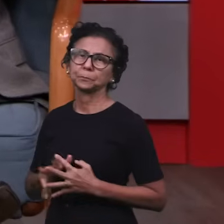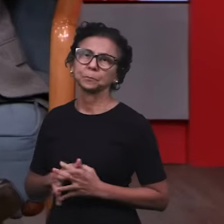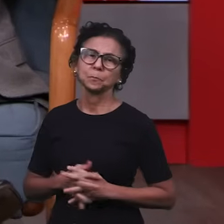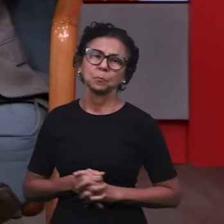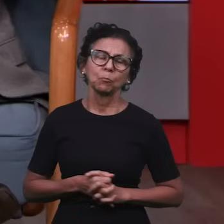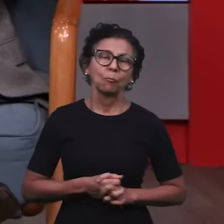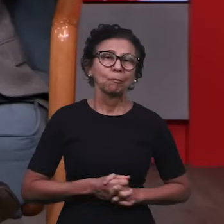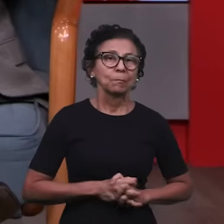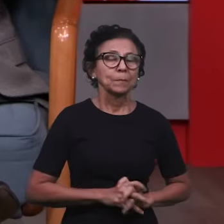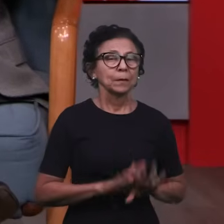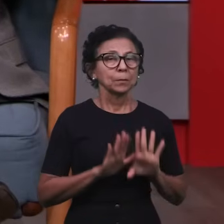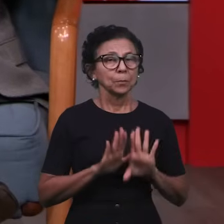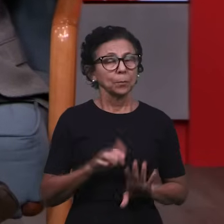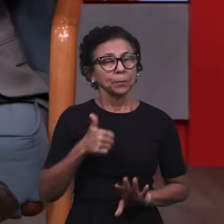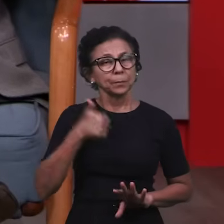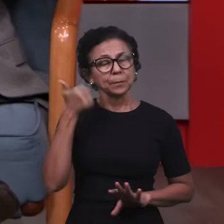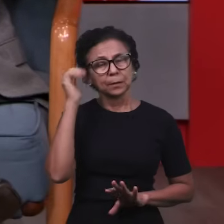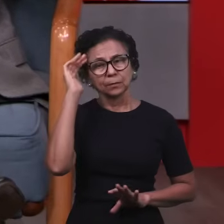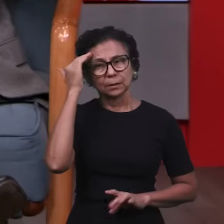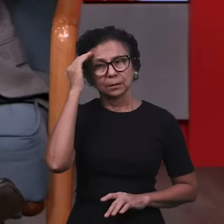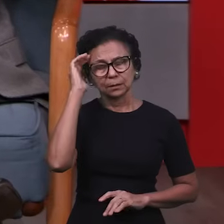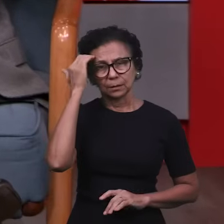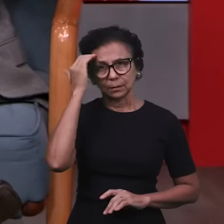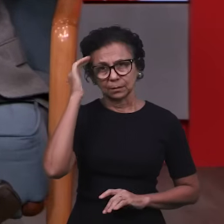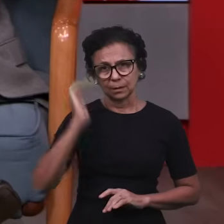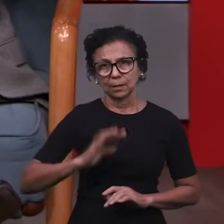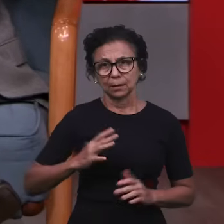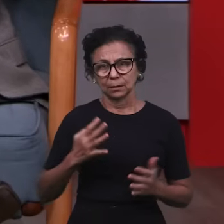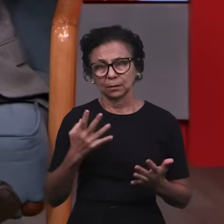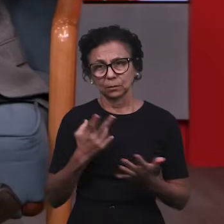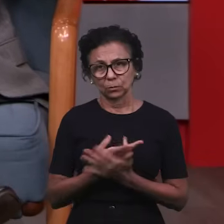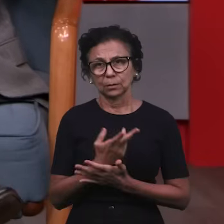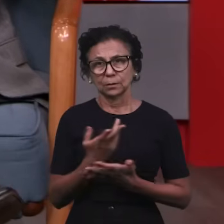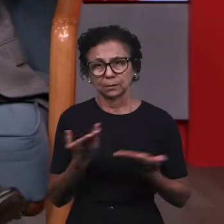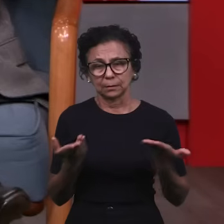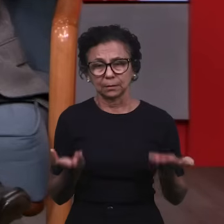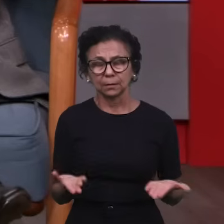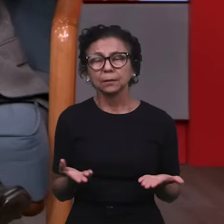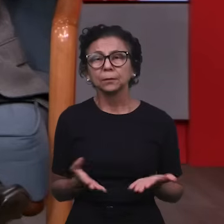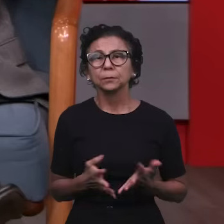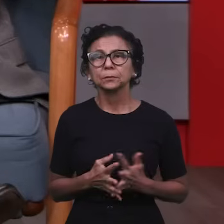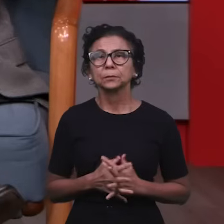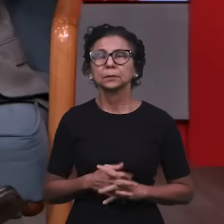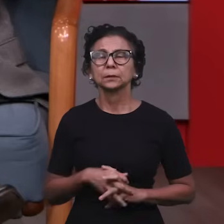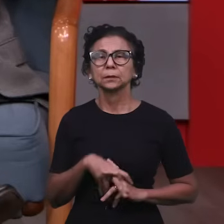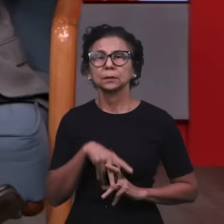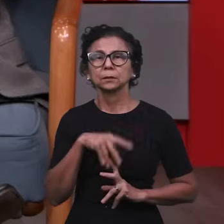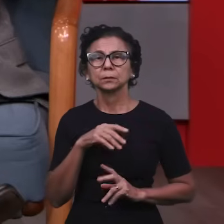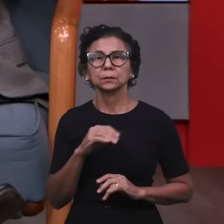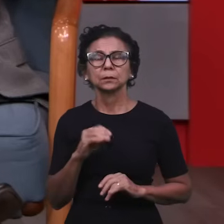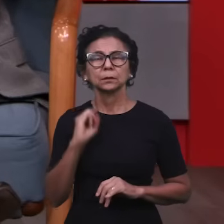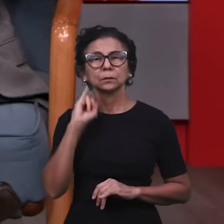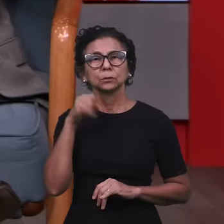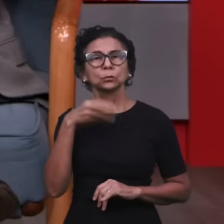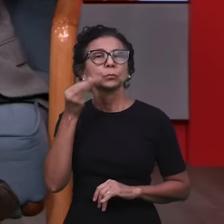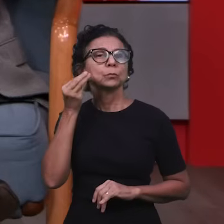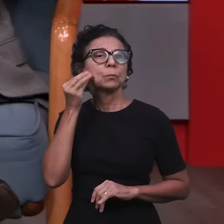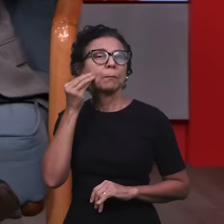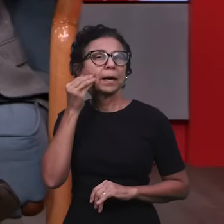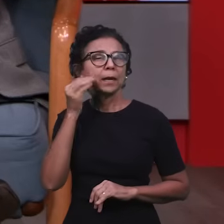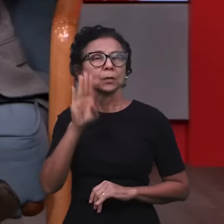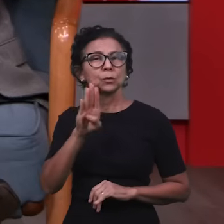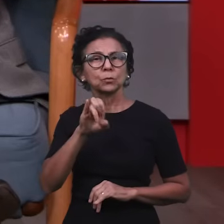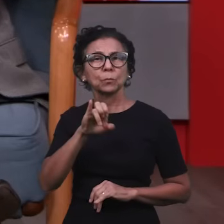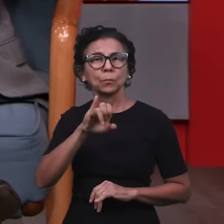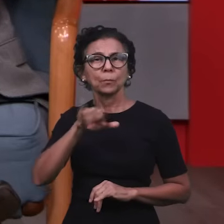Nesse momento, primeiro entender esse fato aí do beijo de Judas, Todo mundo